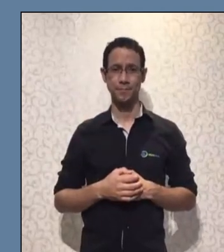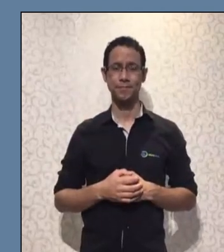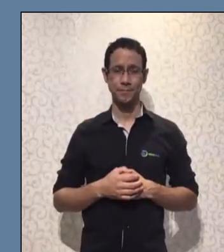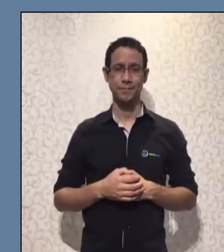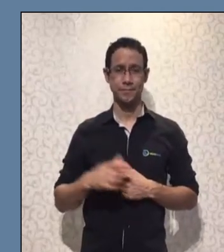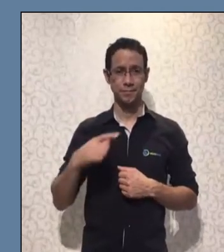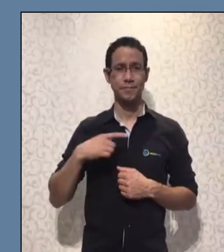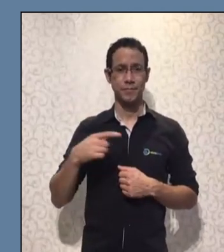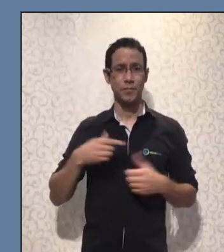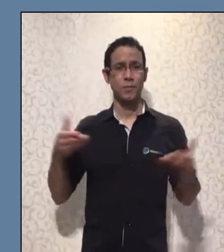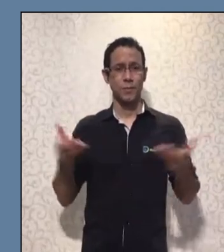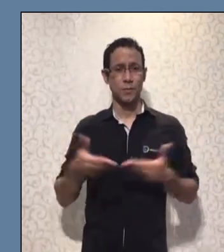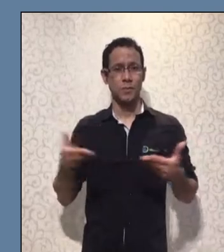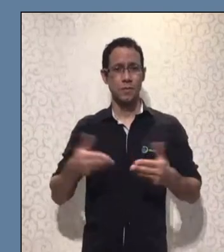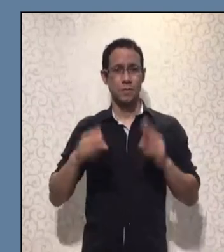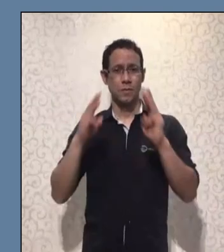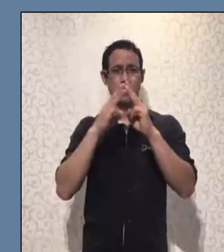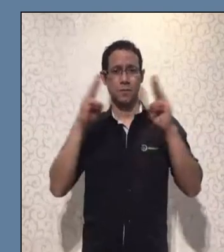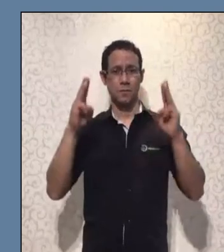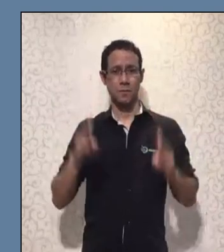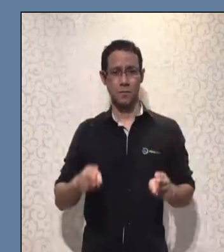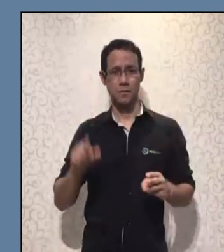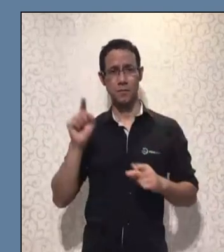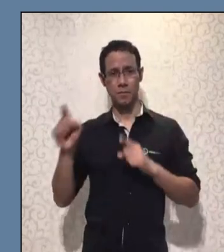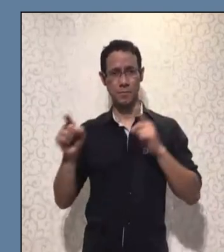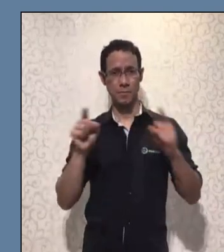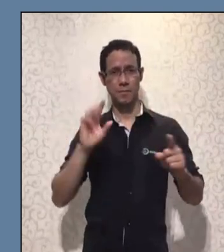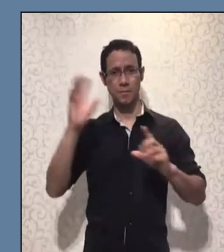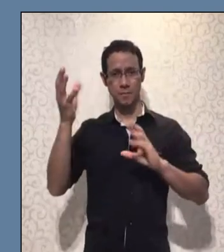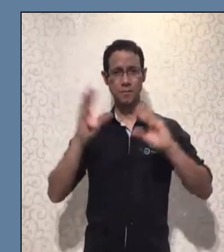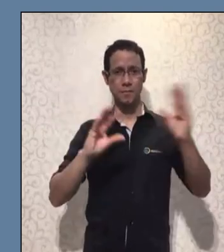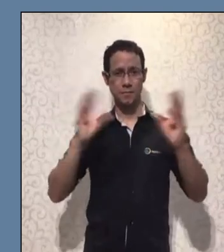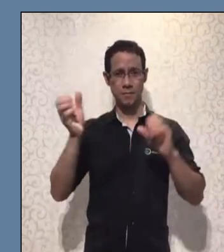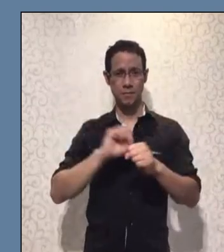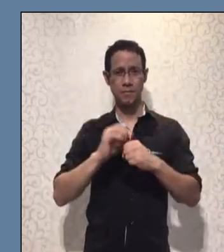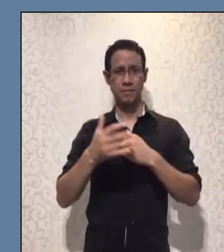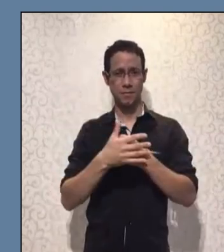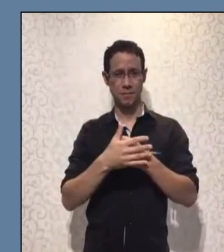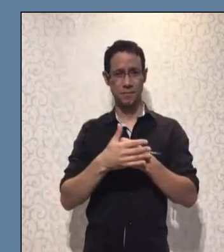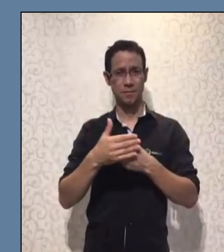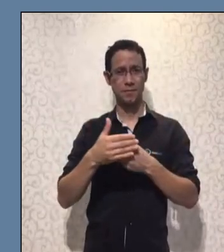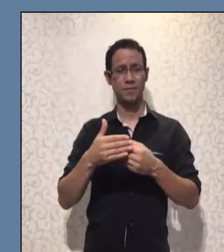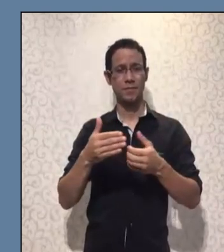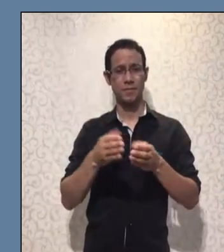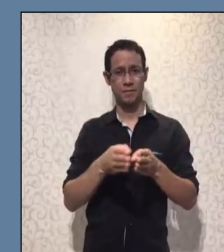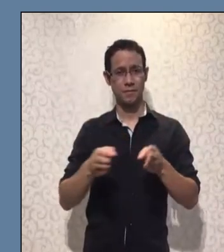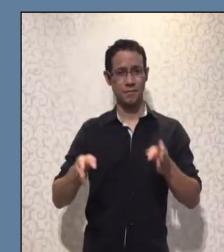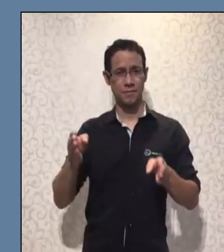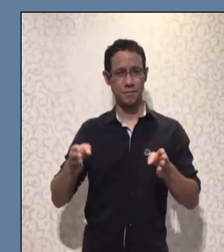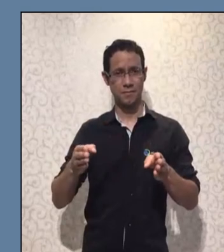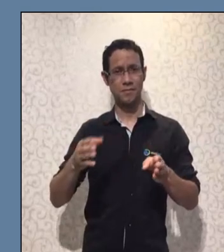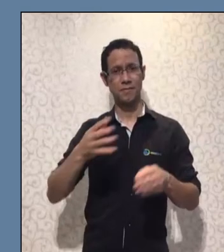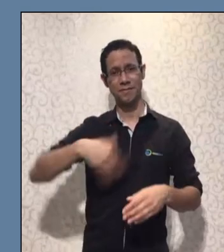hoje passando, né, devido à pandemia, nós começamos há algum tempo atrás, né,